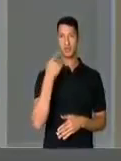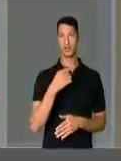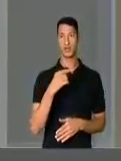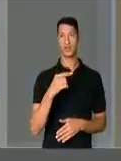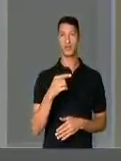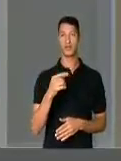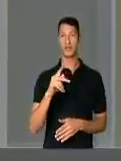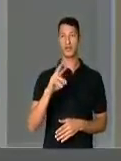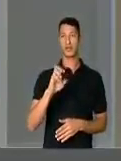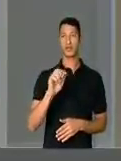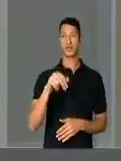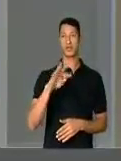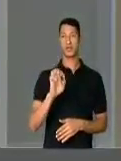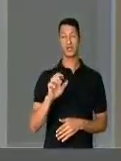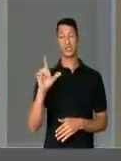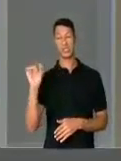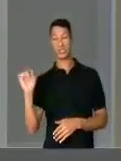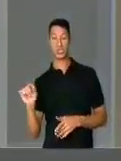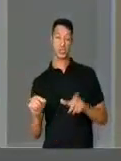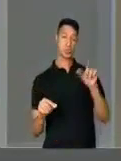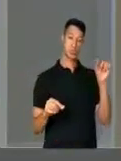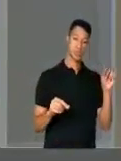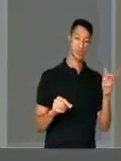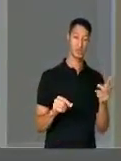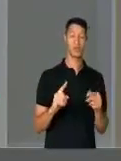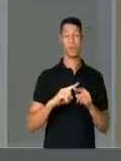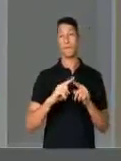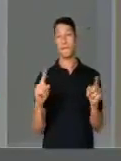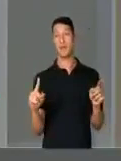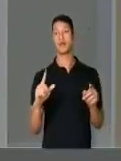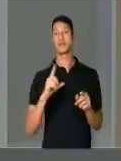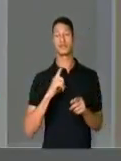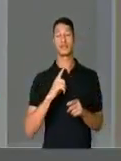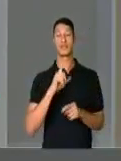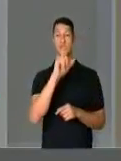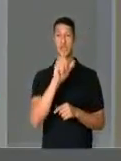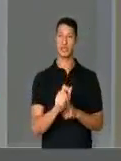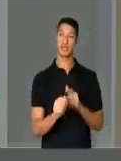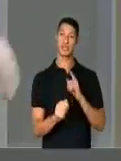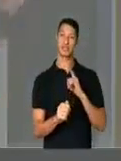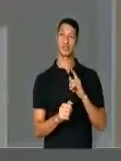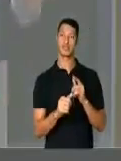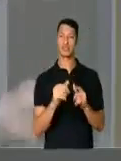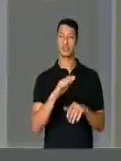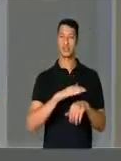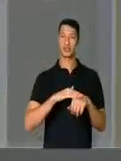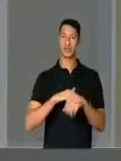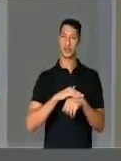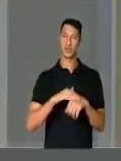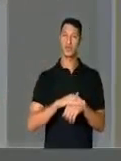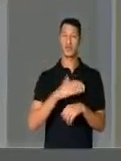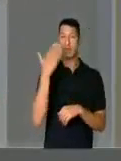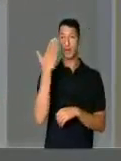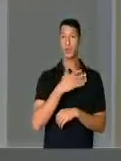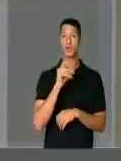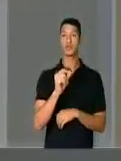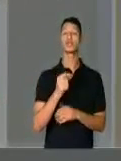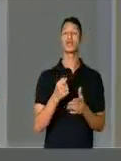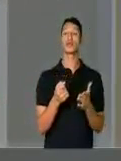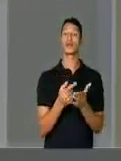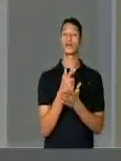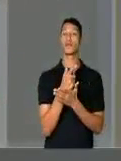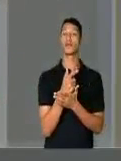deputado Priante disso ou daquilo, mas tem aí as conversas e as provas de